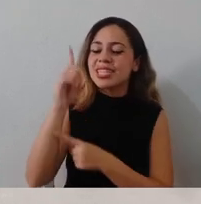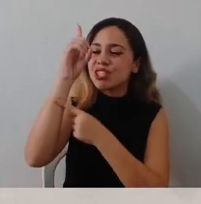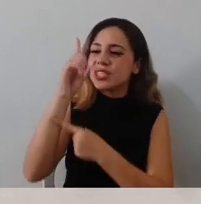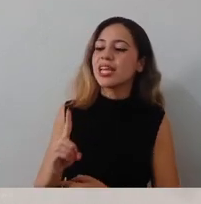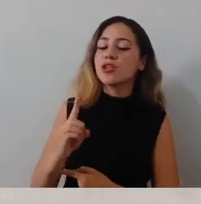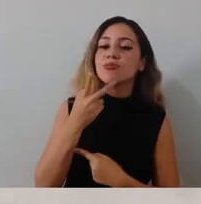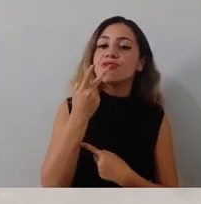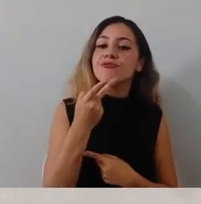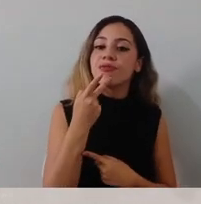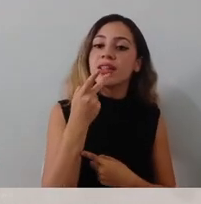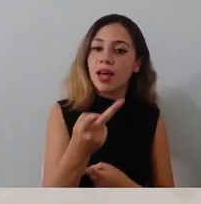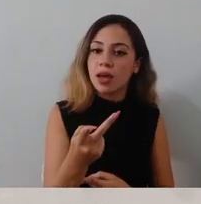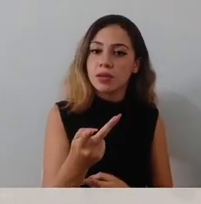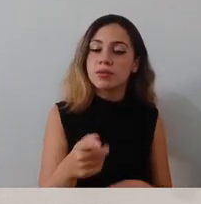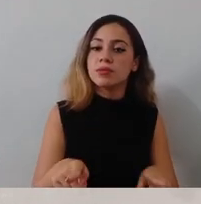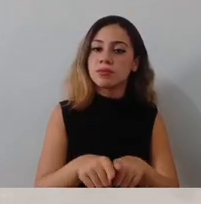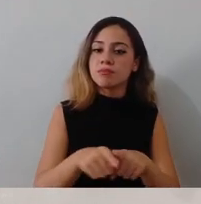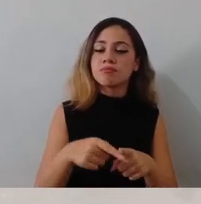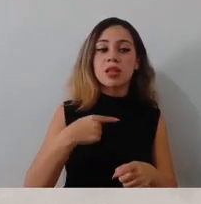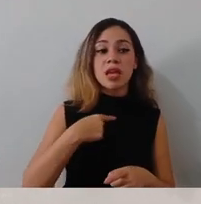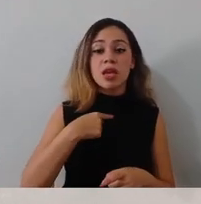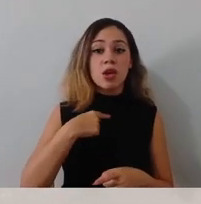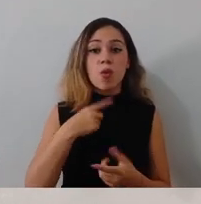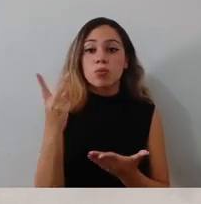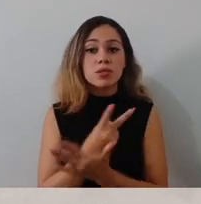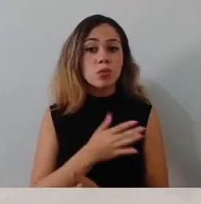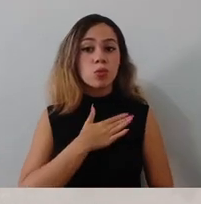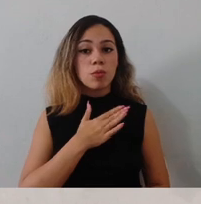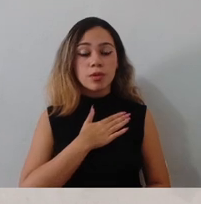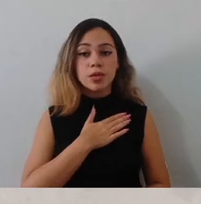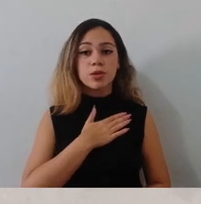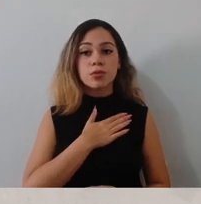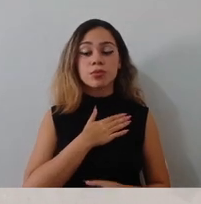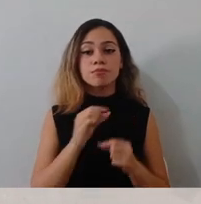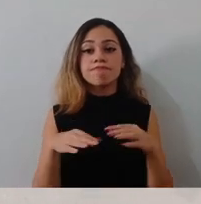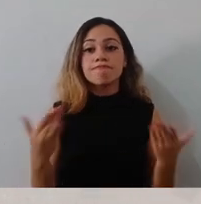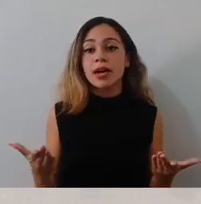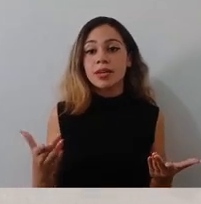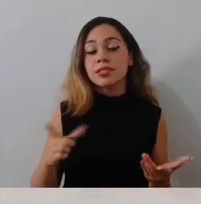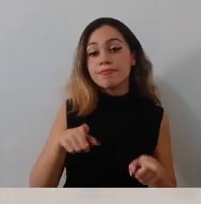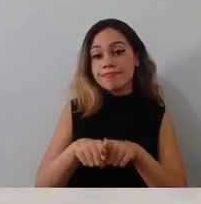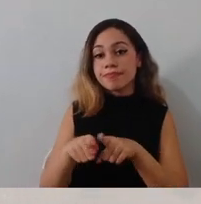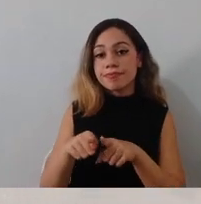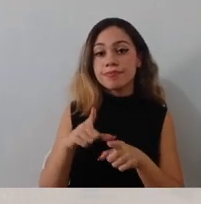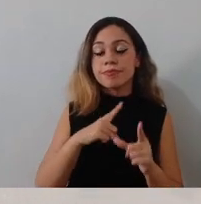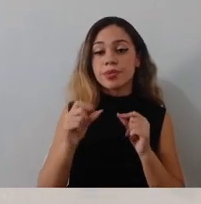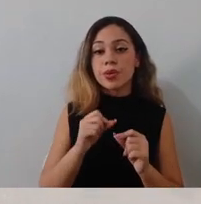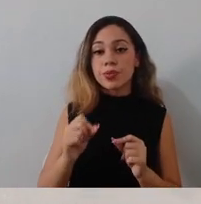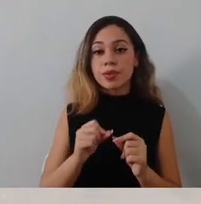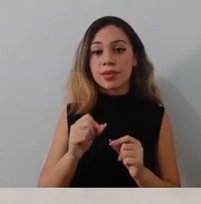ter o direito de falar, dar um feedback. Olha, eu fui atendido Mas isso